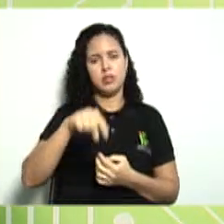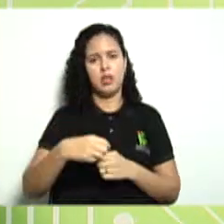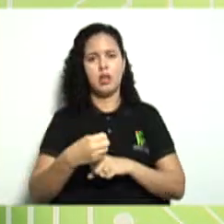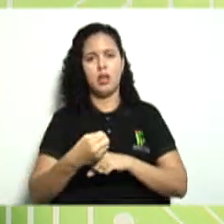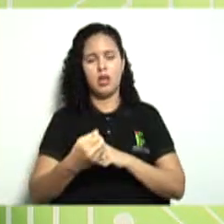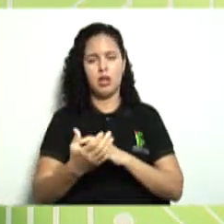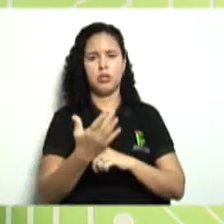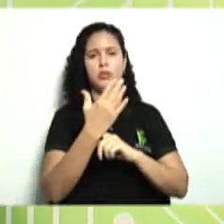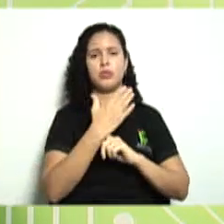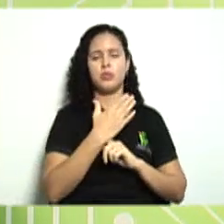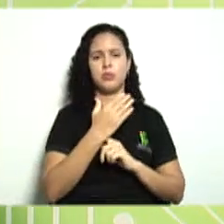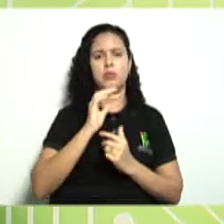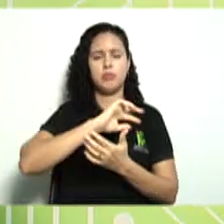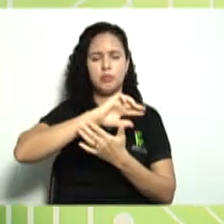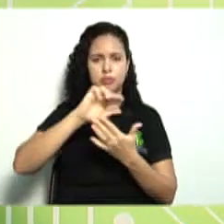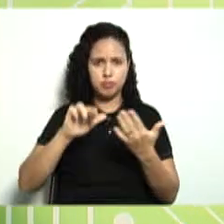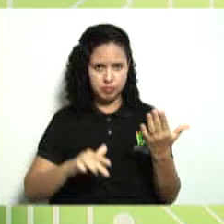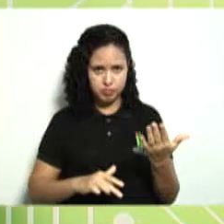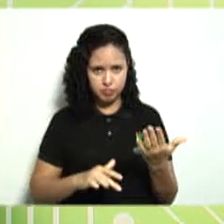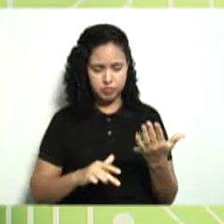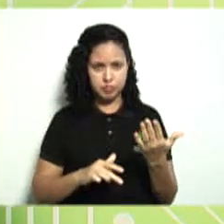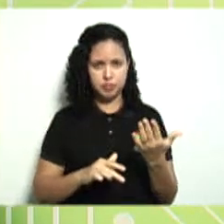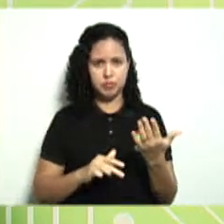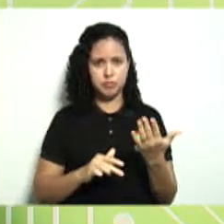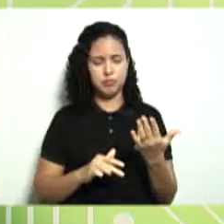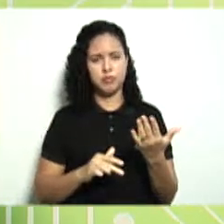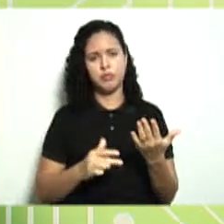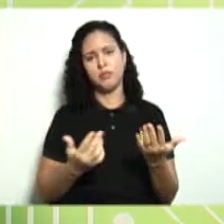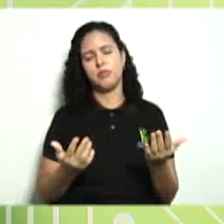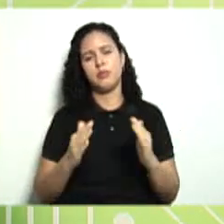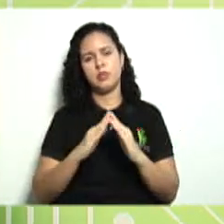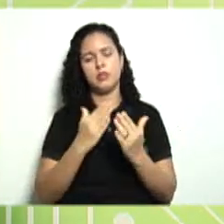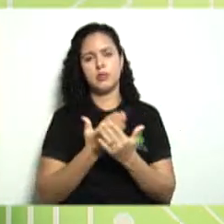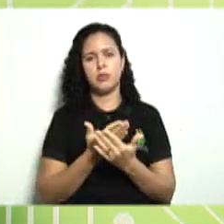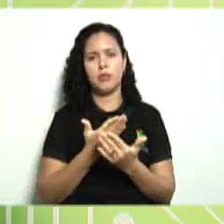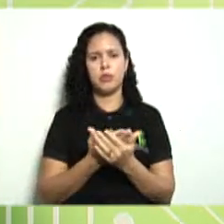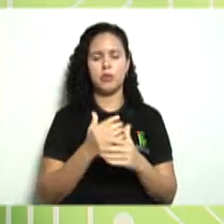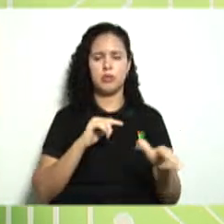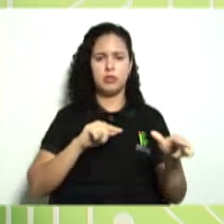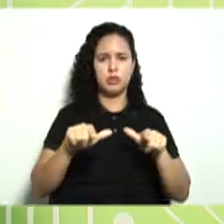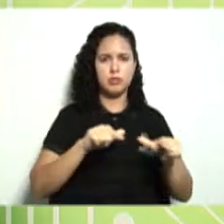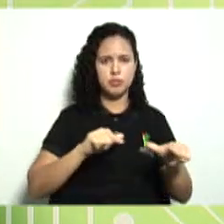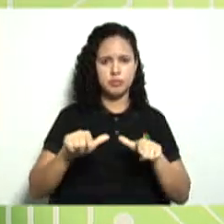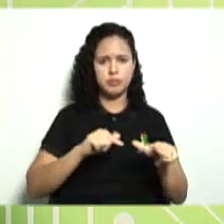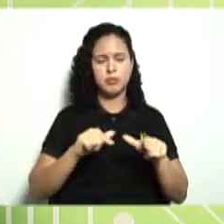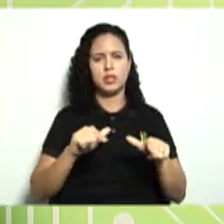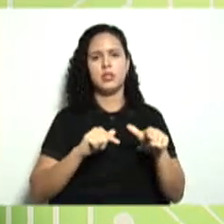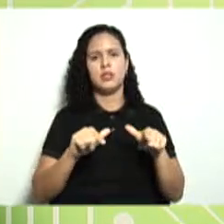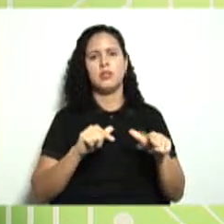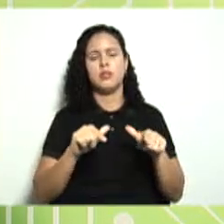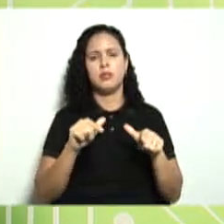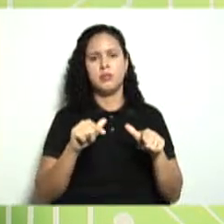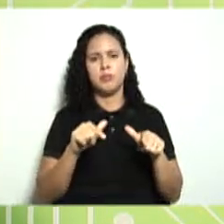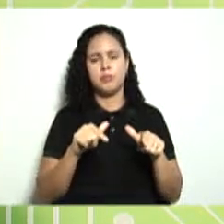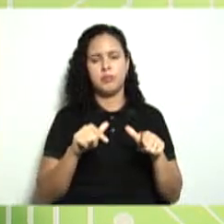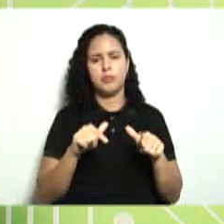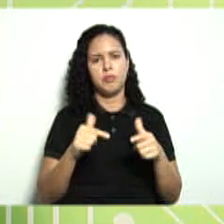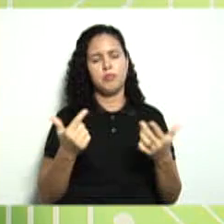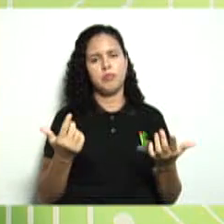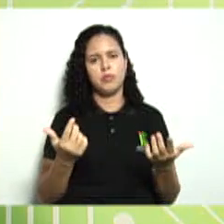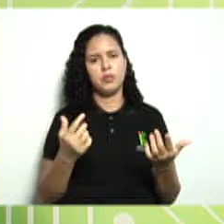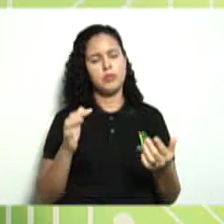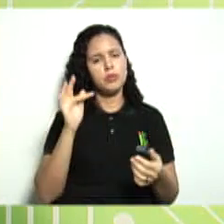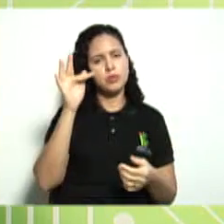falei, você vai utilizar em diversas situações, ou na sua escola, ou no seu trabalho, quando você estiver numa